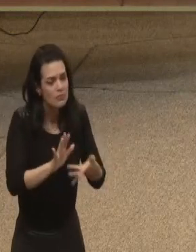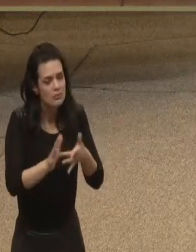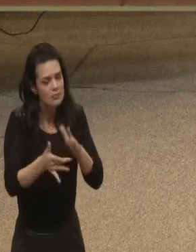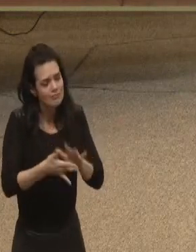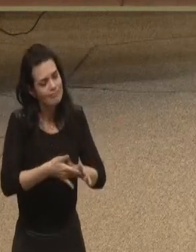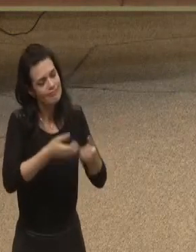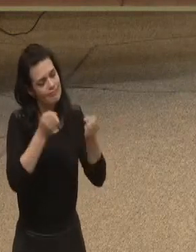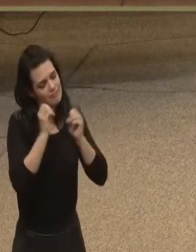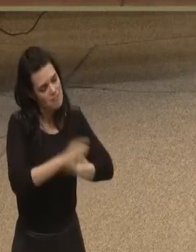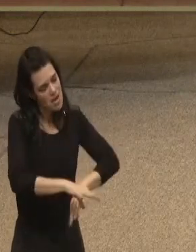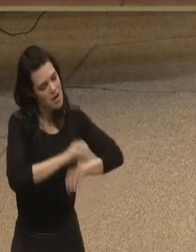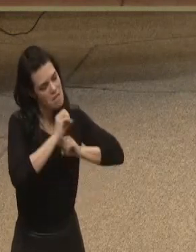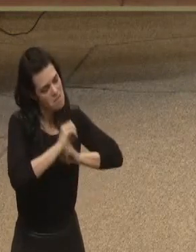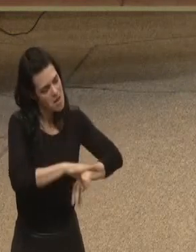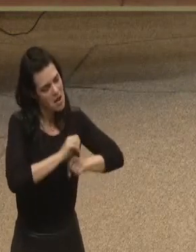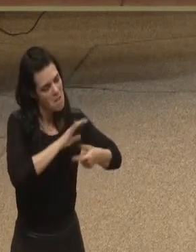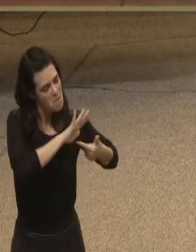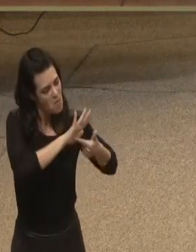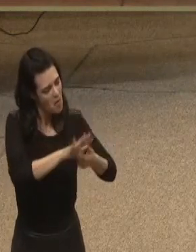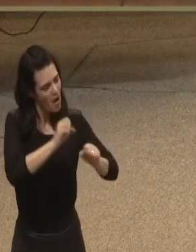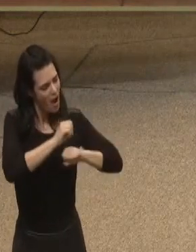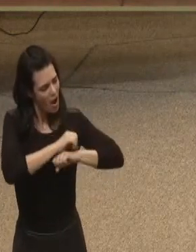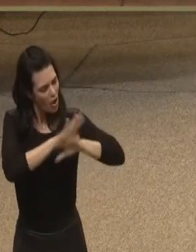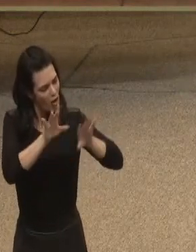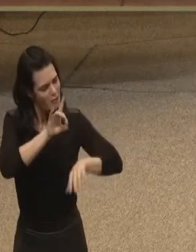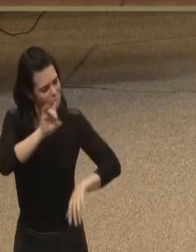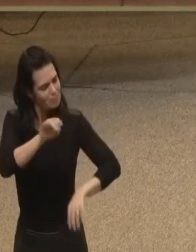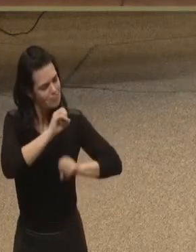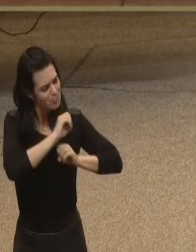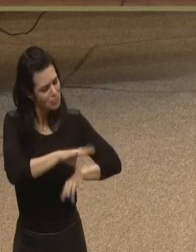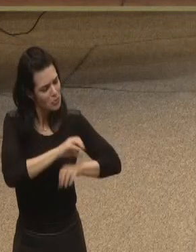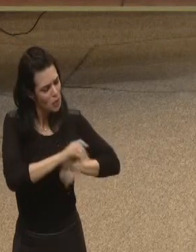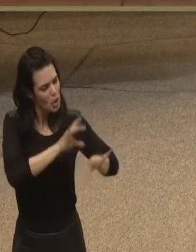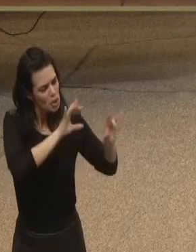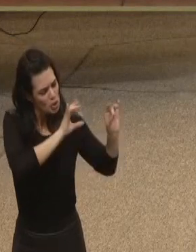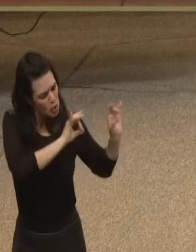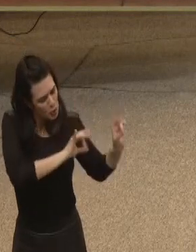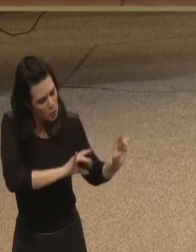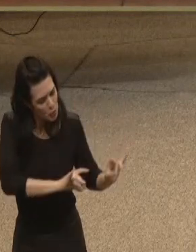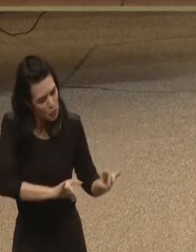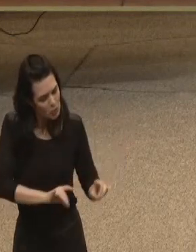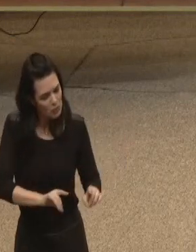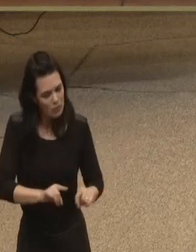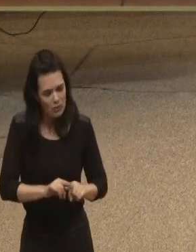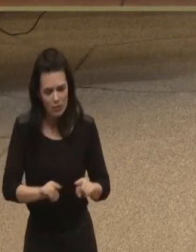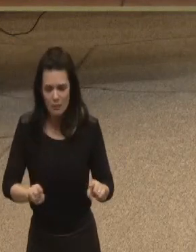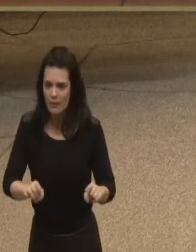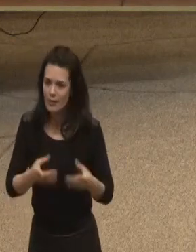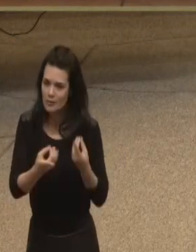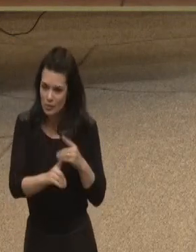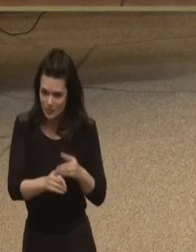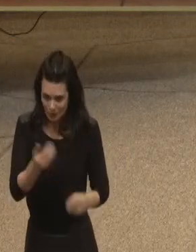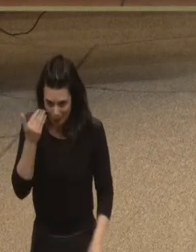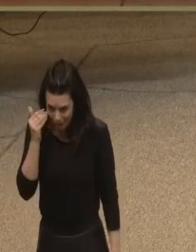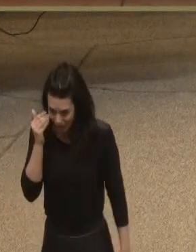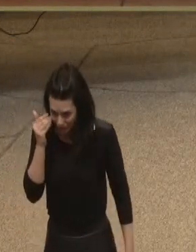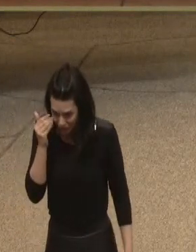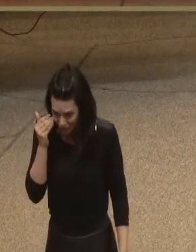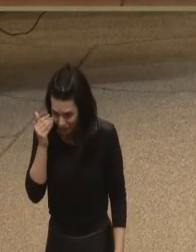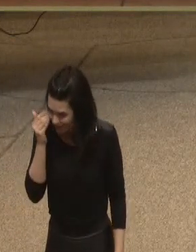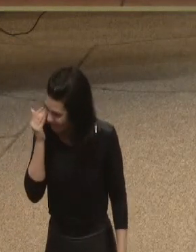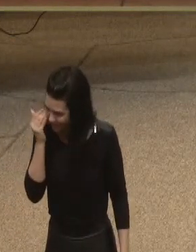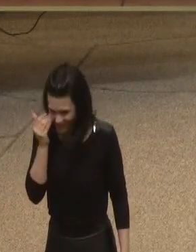Jesus manifestando a glória de Deus, mas acharam que Jesus estava preocupado com falta de